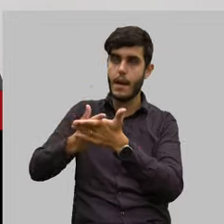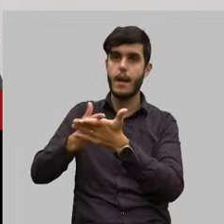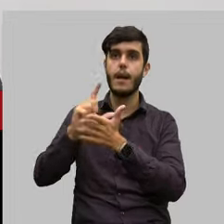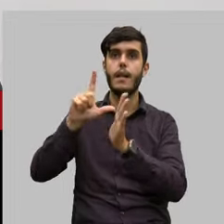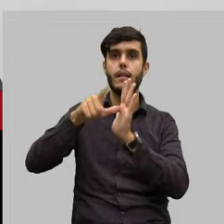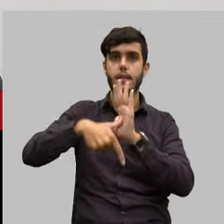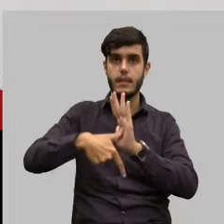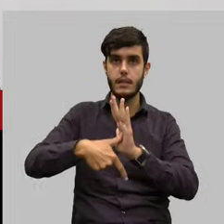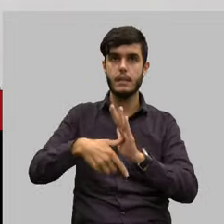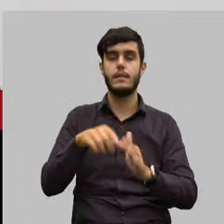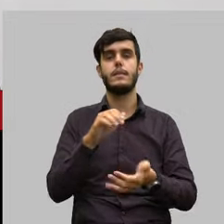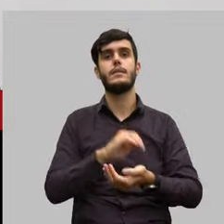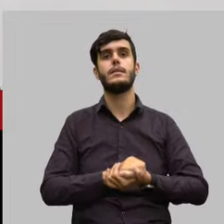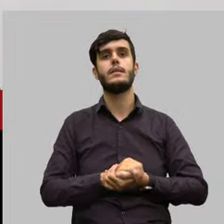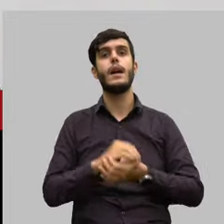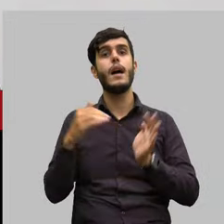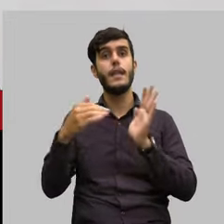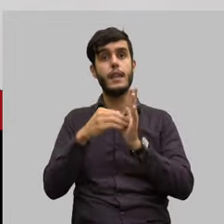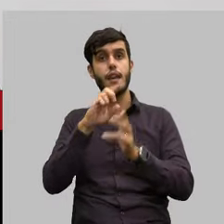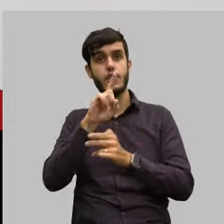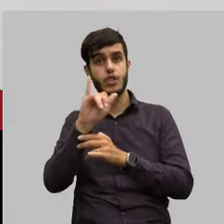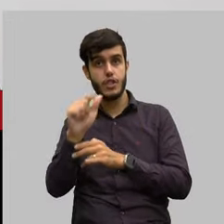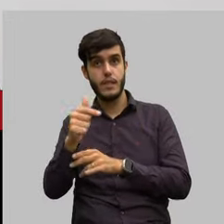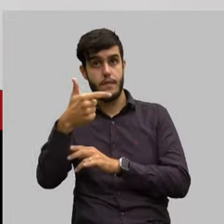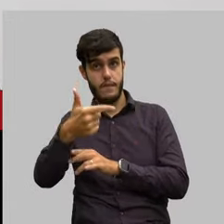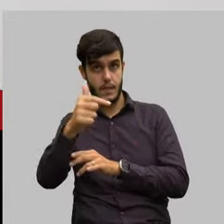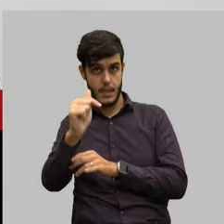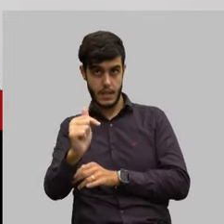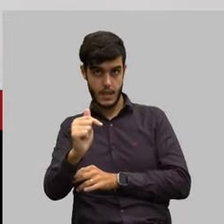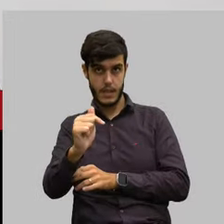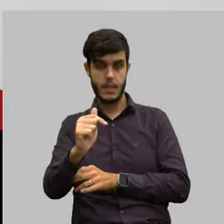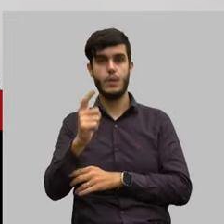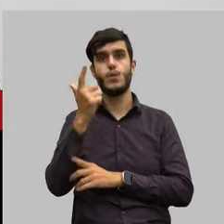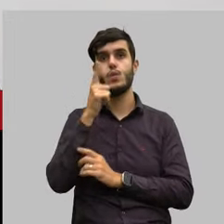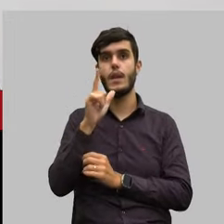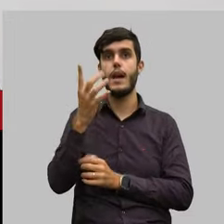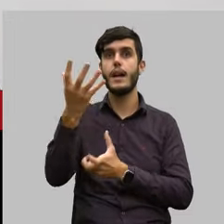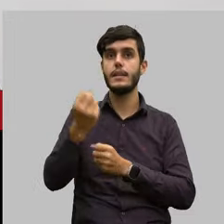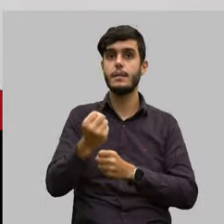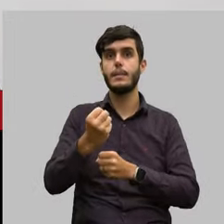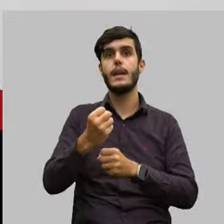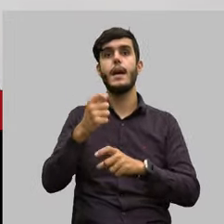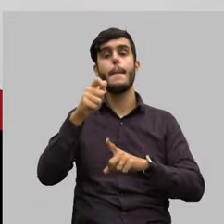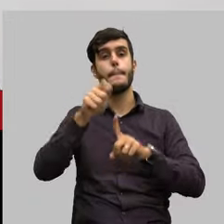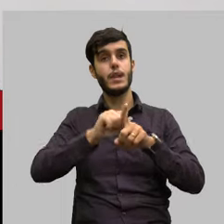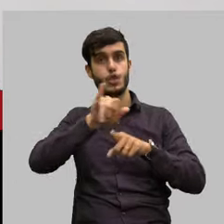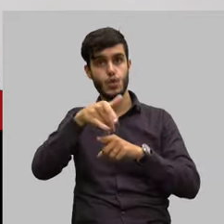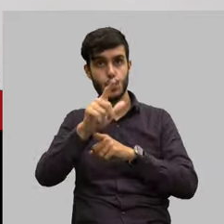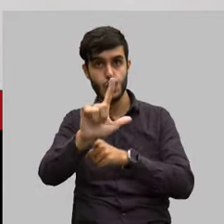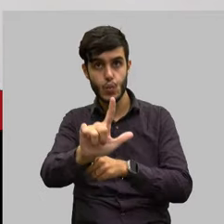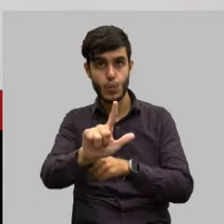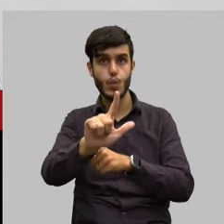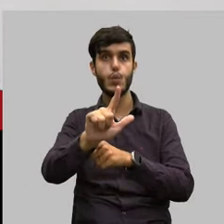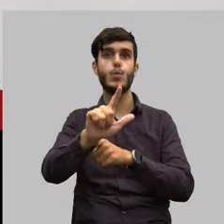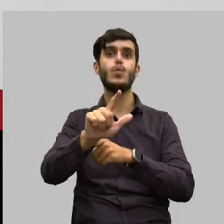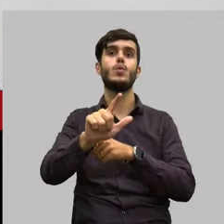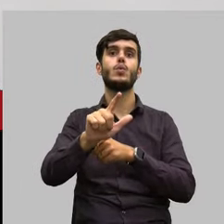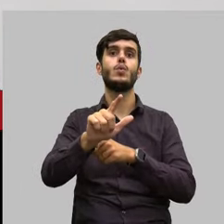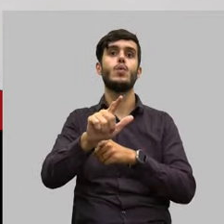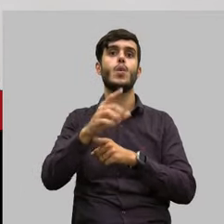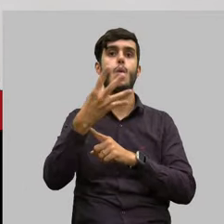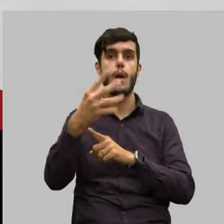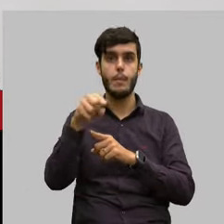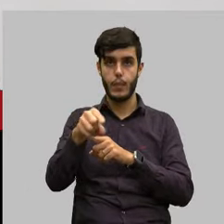dia 27 com sanção já recebe no mês de julho no 5to dia útil com os 462 primeira